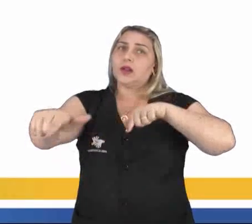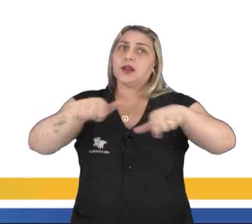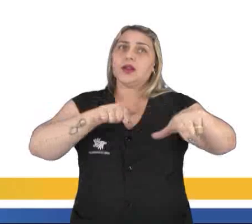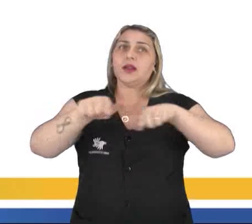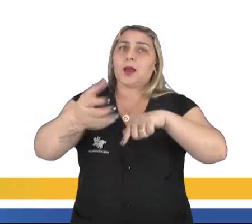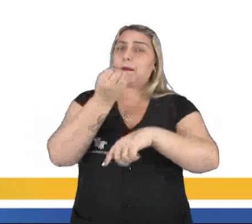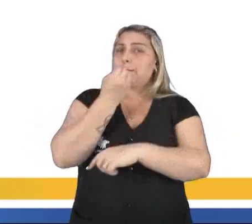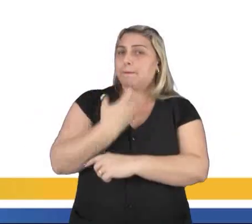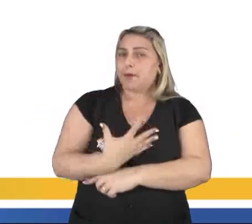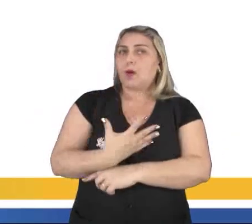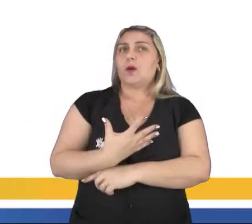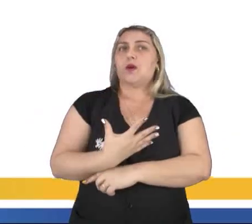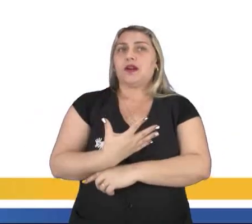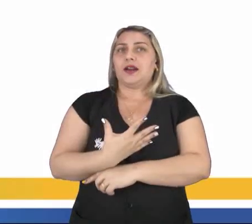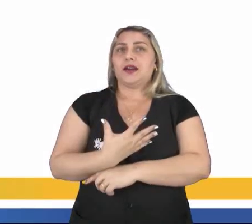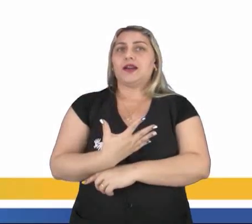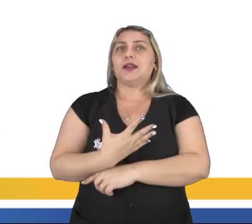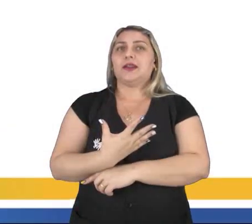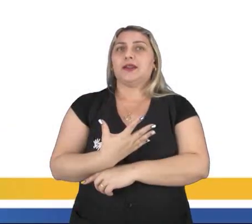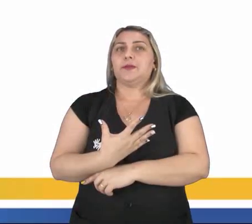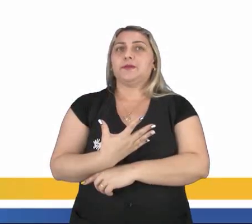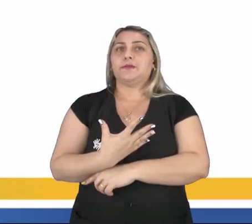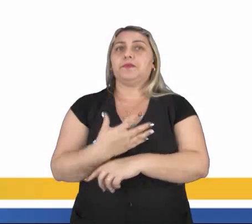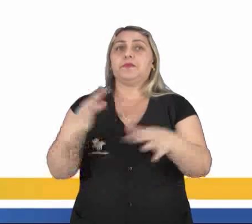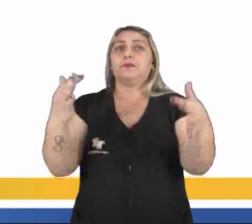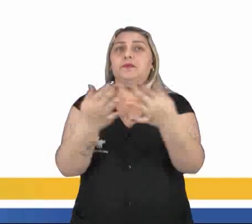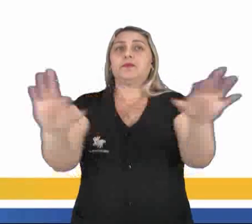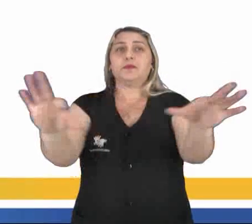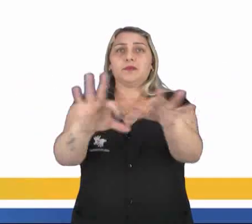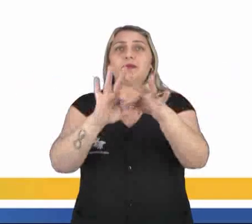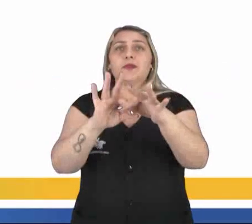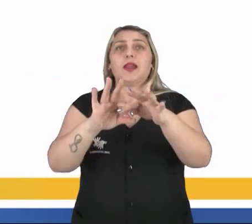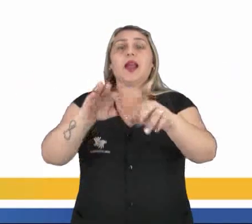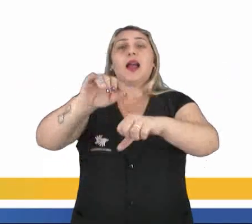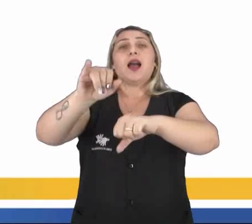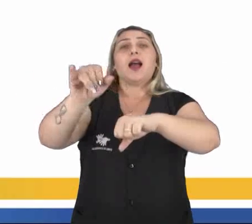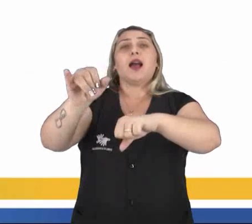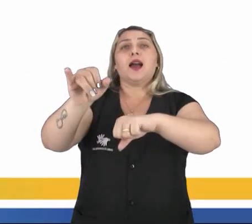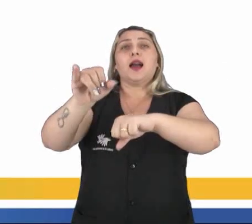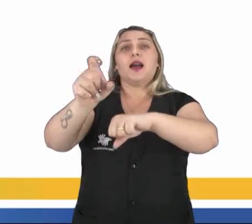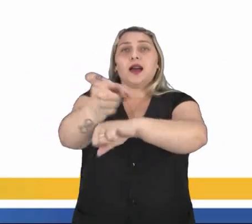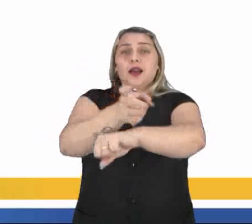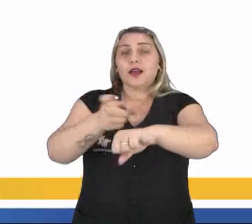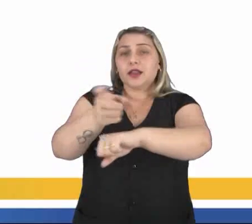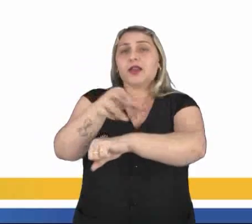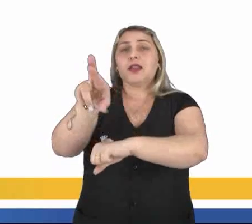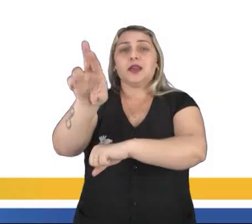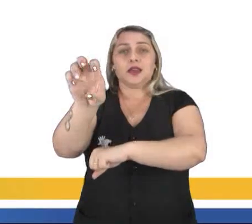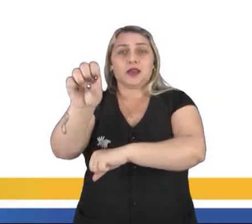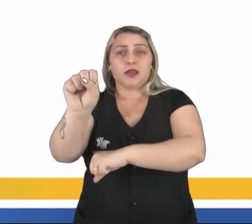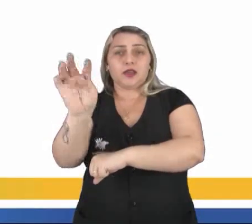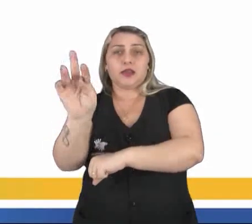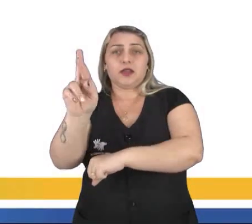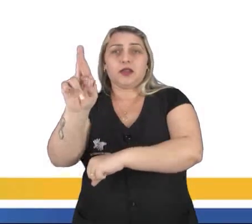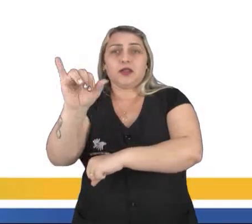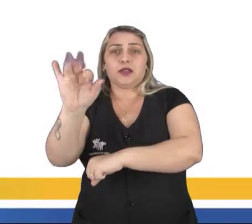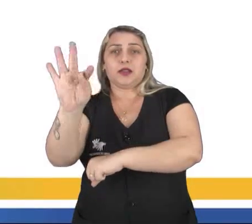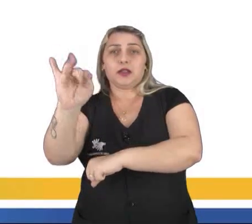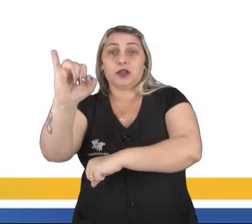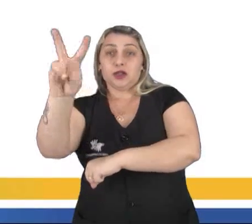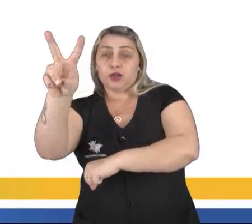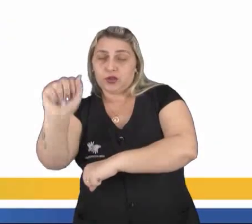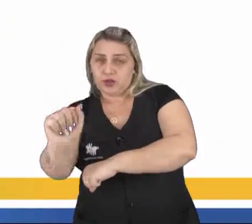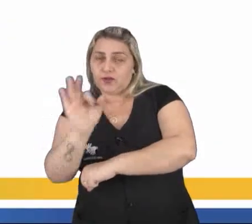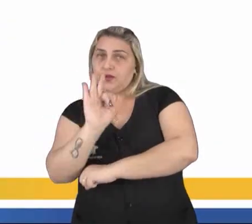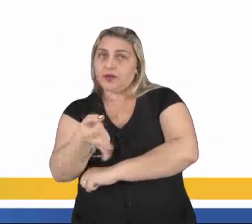oração subordinada adjetiva restritiva, porque o aluno que trabalha é bom, não é qualquer aluno, é o aluno que trabalha,